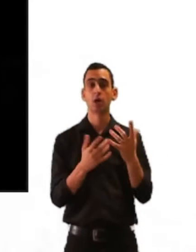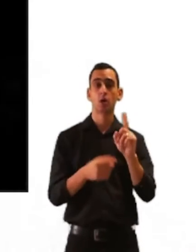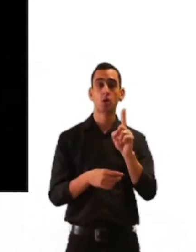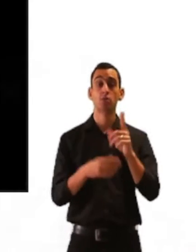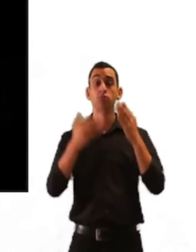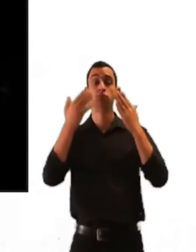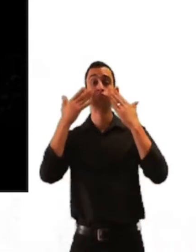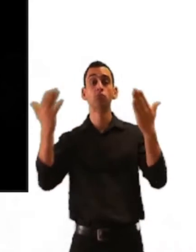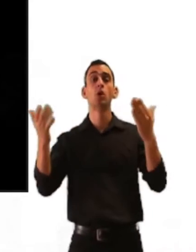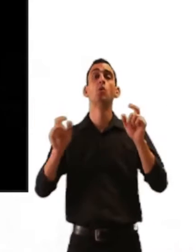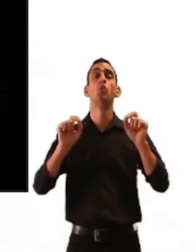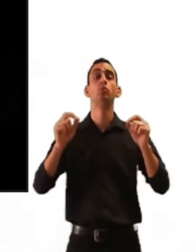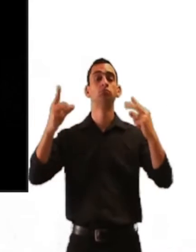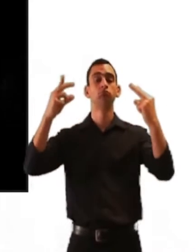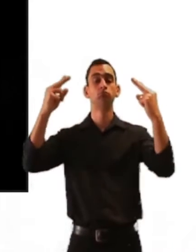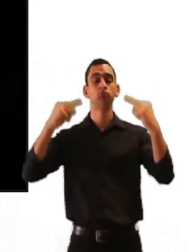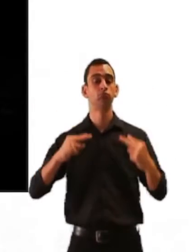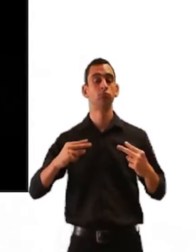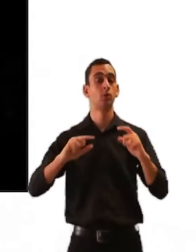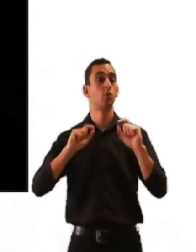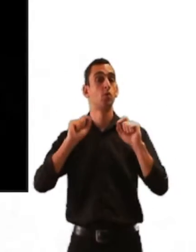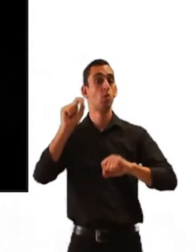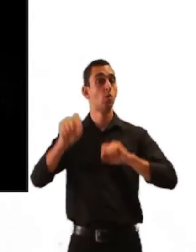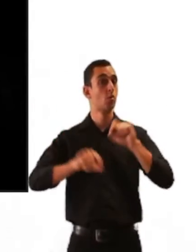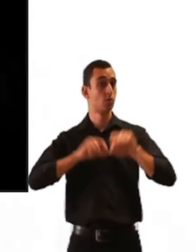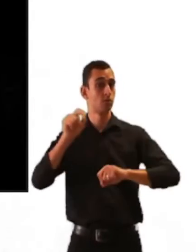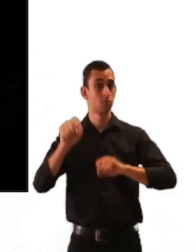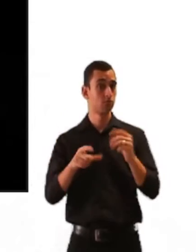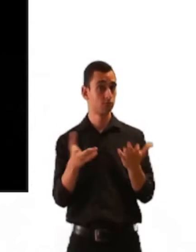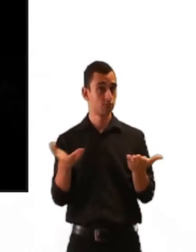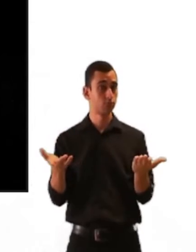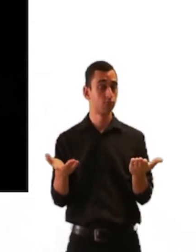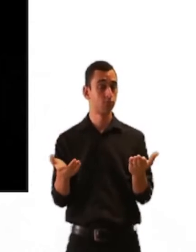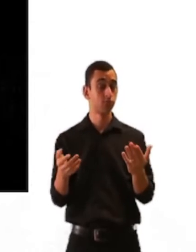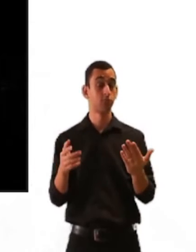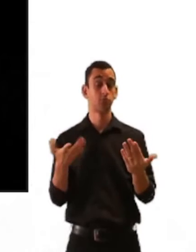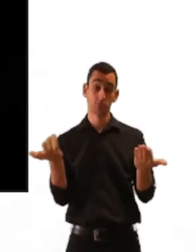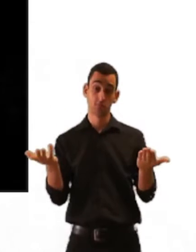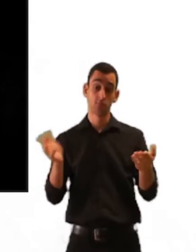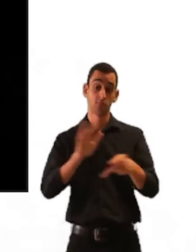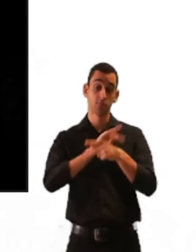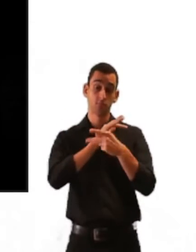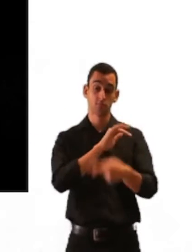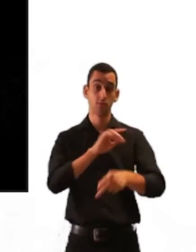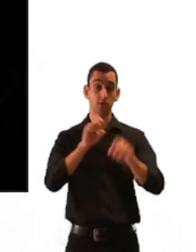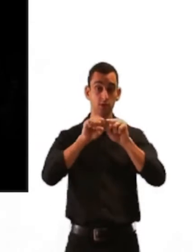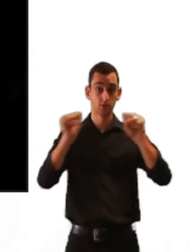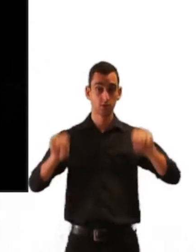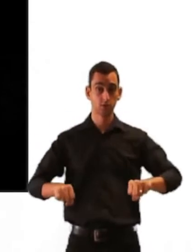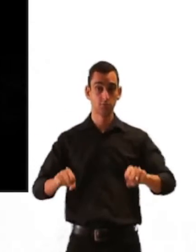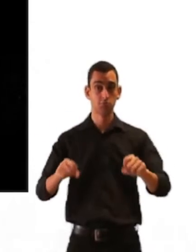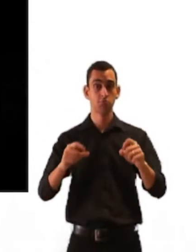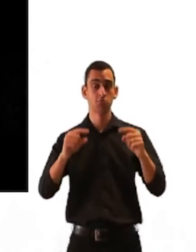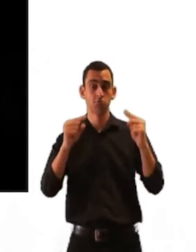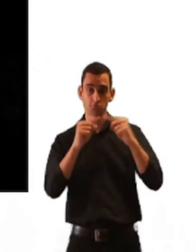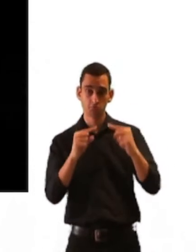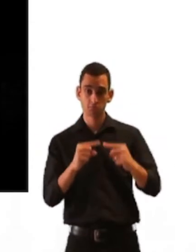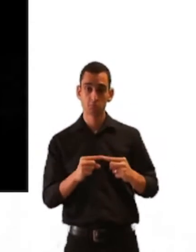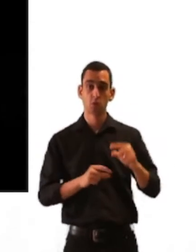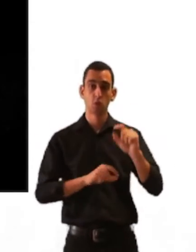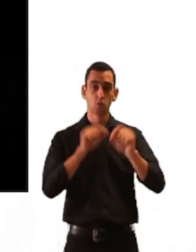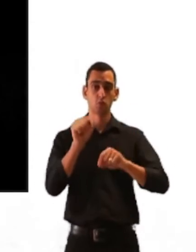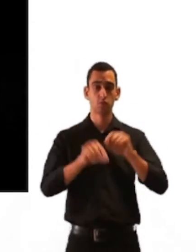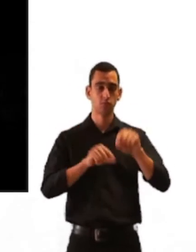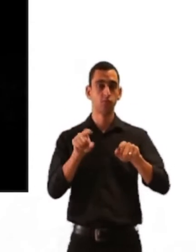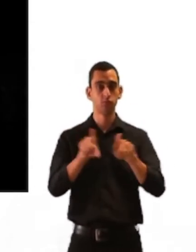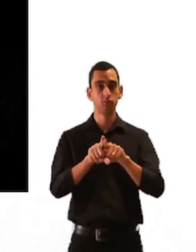exteriorizado. Então, o que que eles dizem? Eles dizem, olha, o próprio sistema prevê que considera somente a